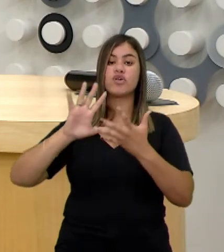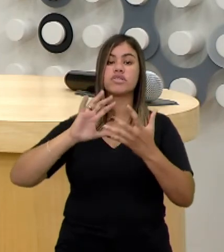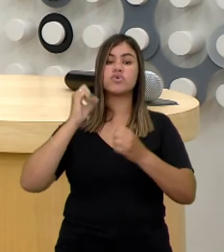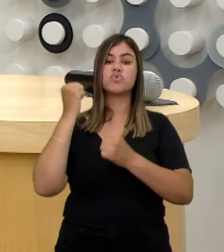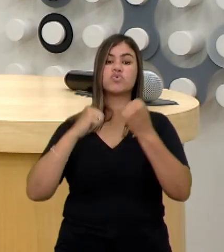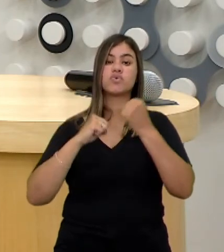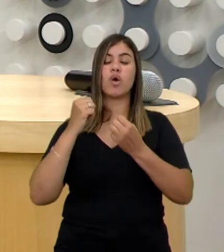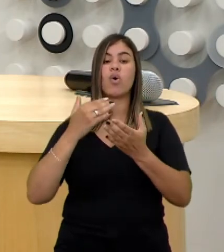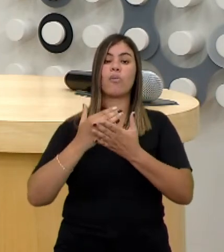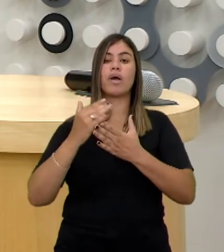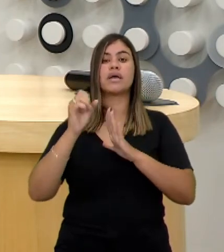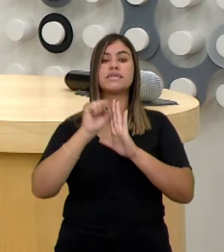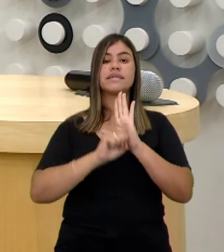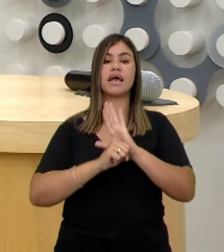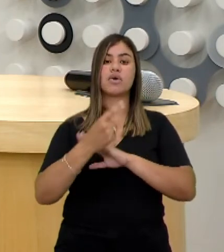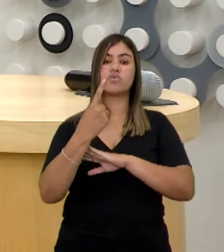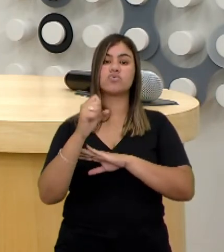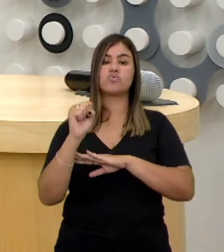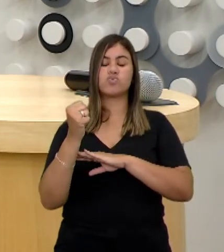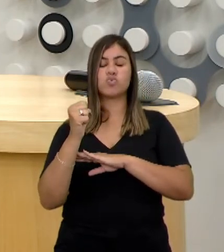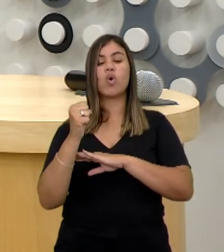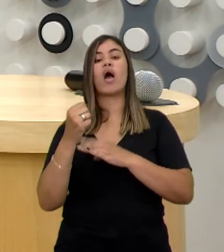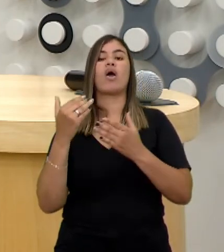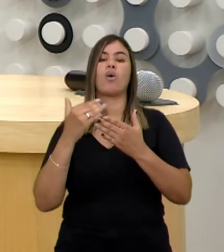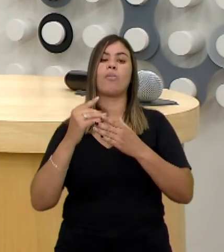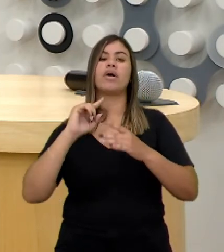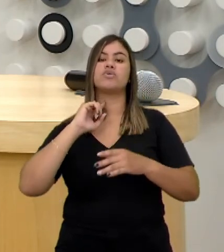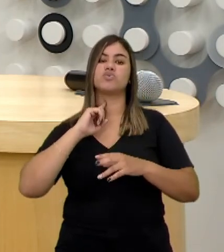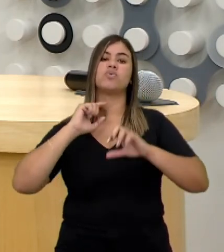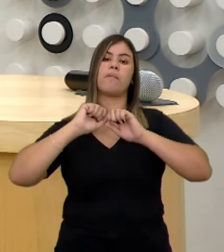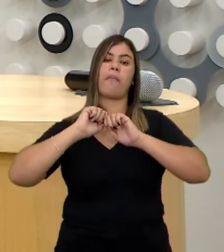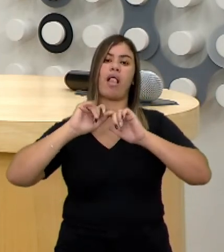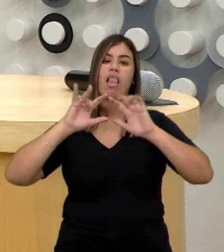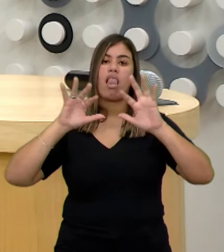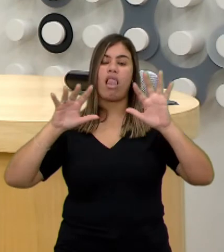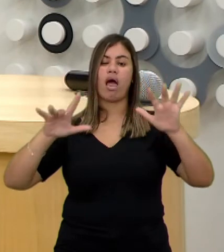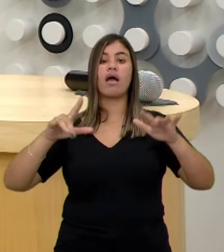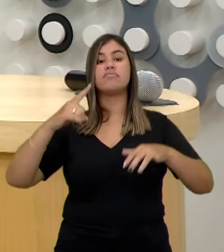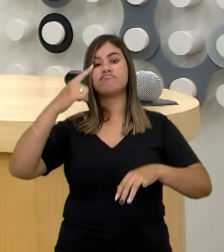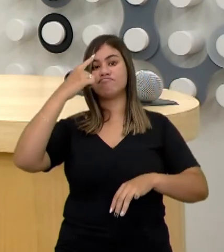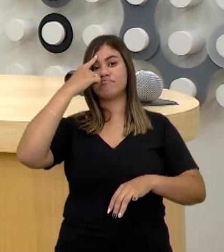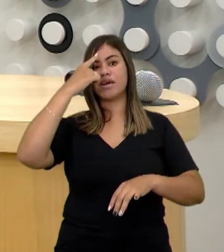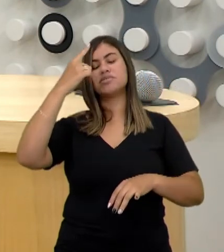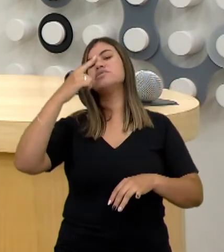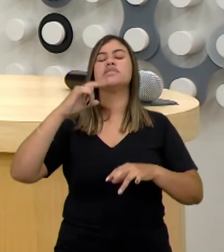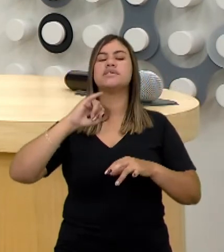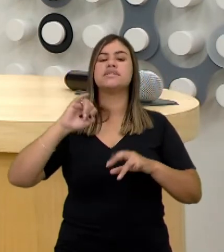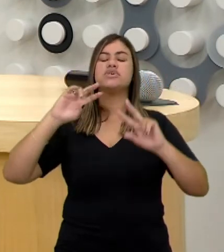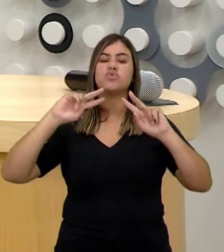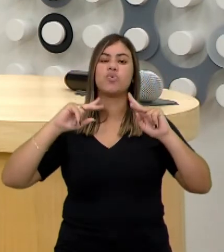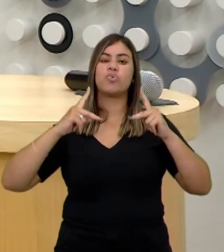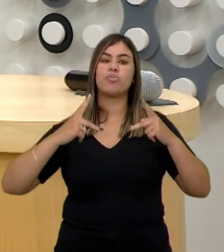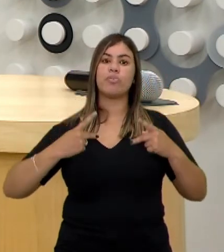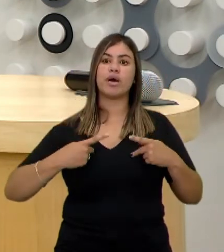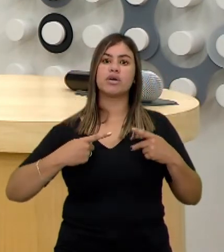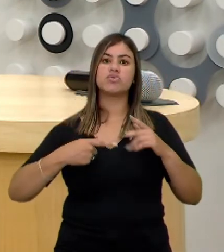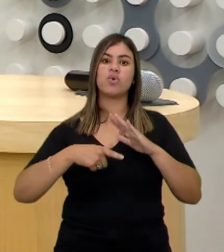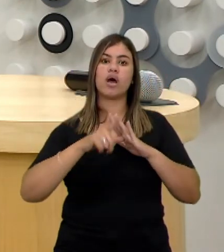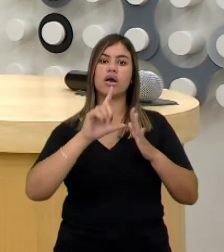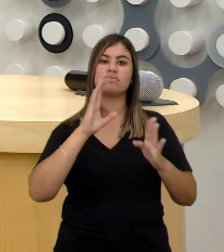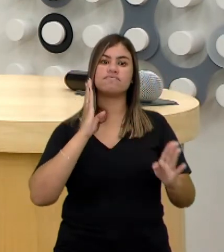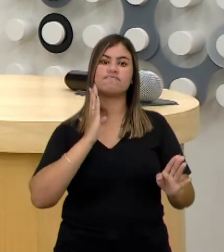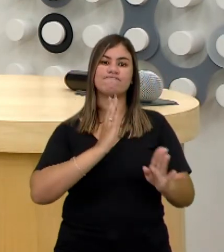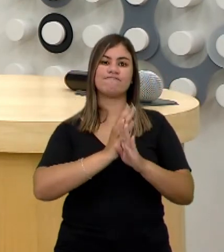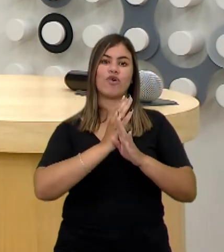aí começa, né, aquela fase de poluição, né, e outras coisas a mais. Imagina se o ser humano já descobrisse aí